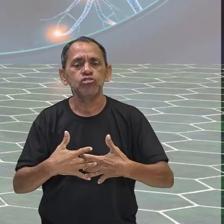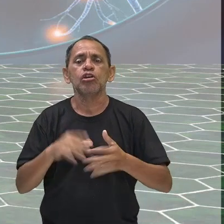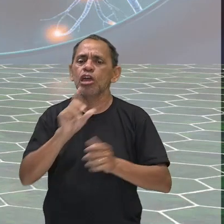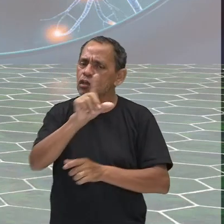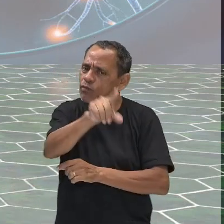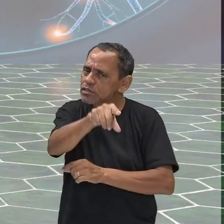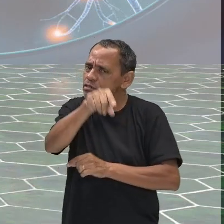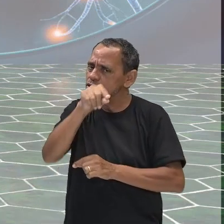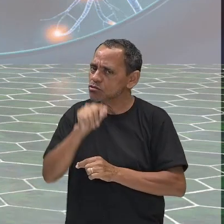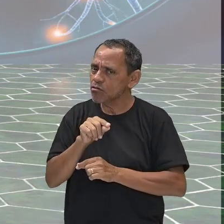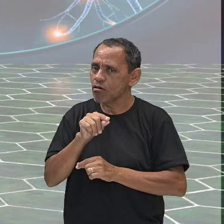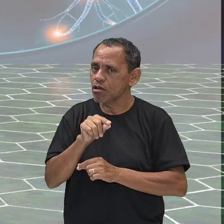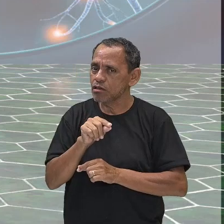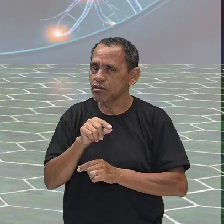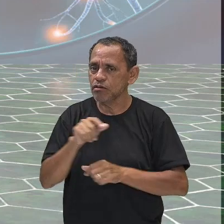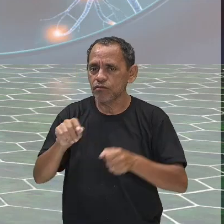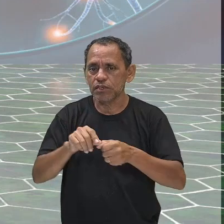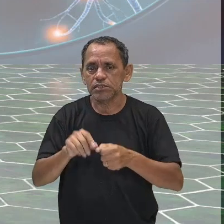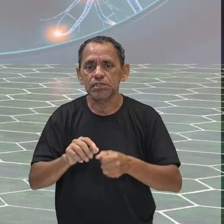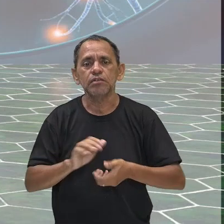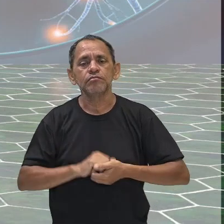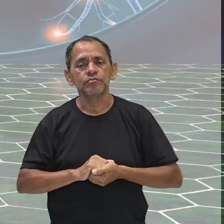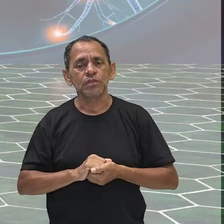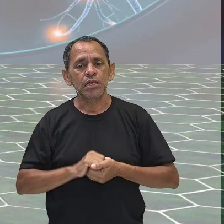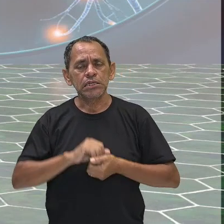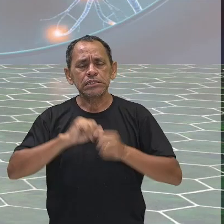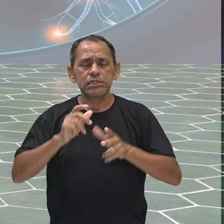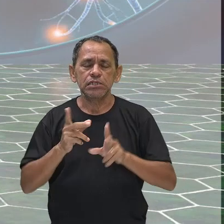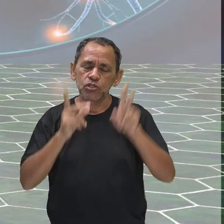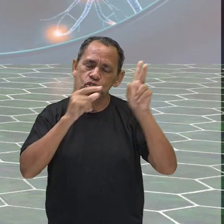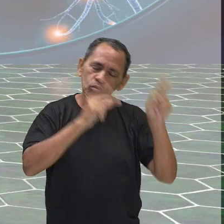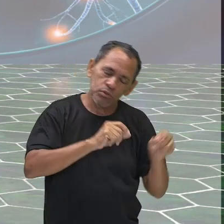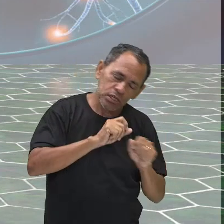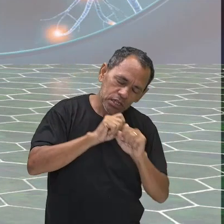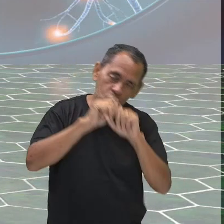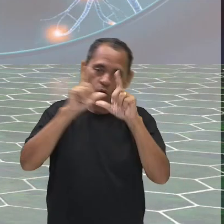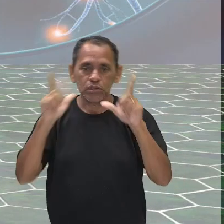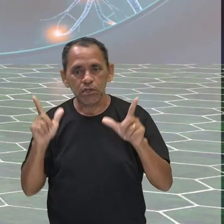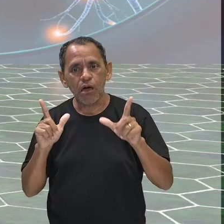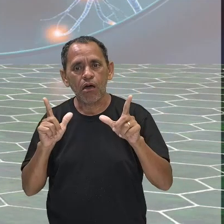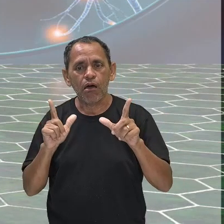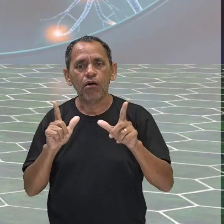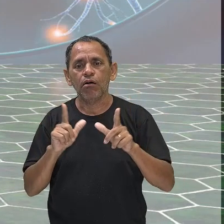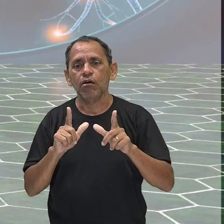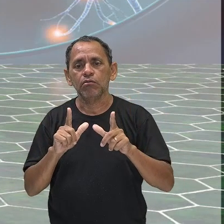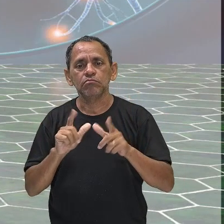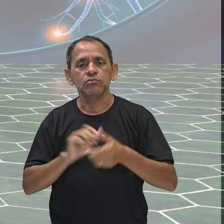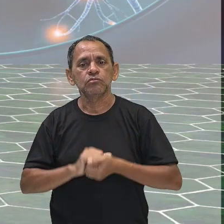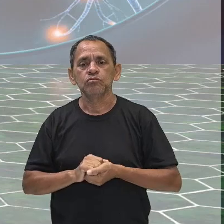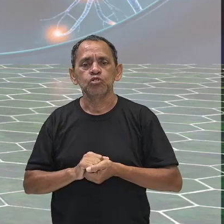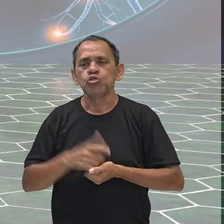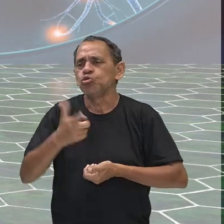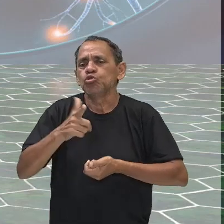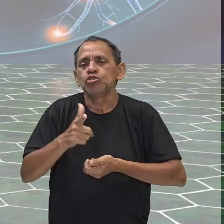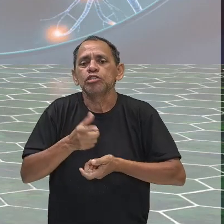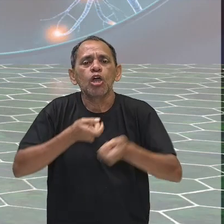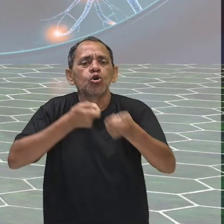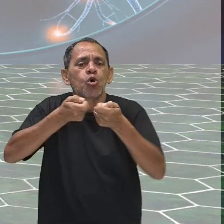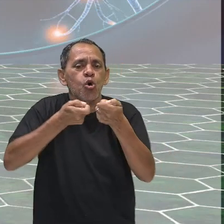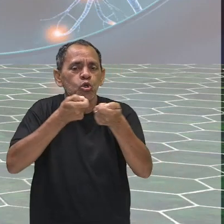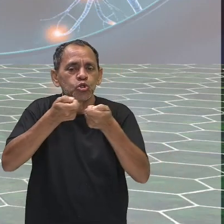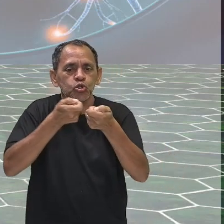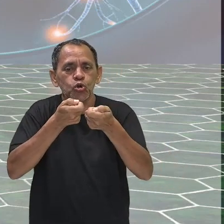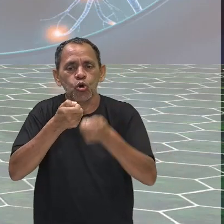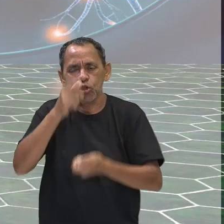ele vai estar realizando se acordado ou se dormindo, enfim, tá bom? Não tem um comando em que você